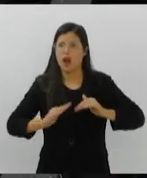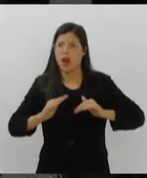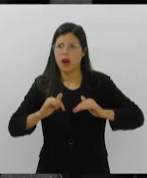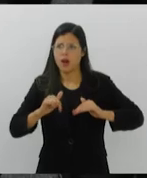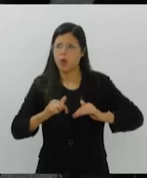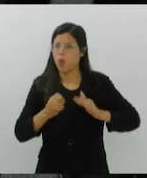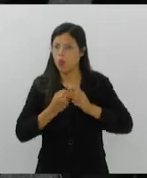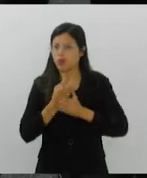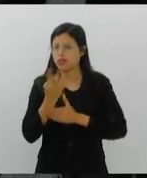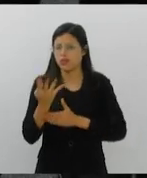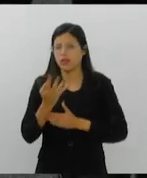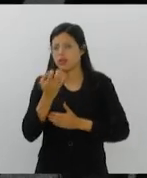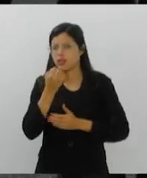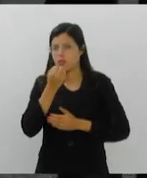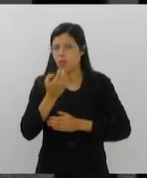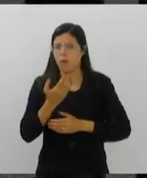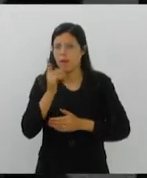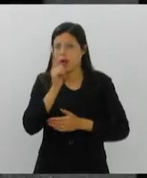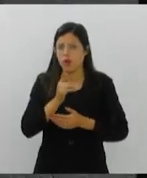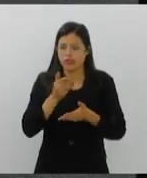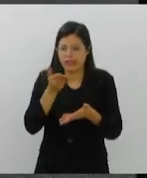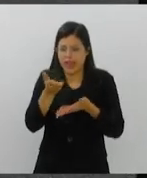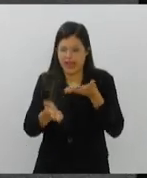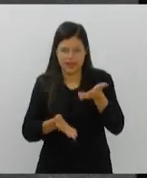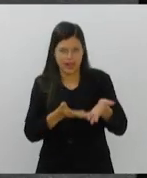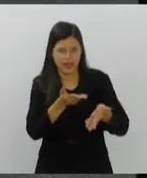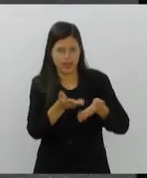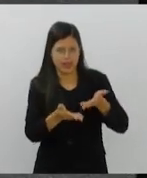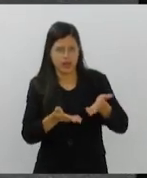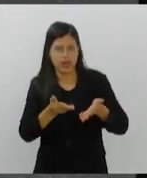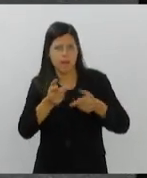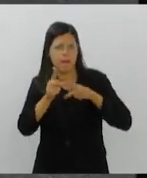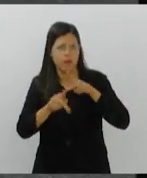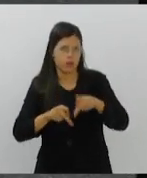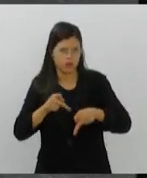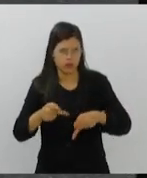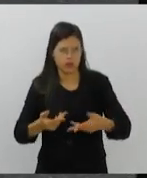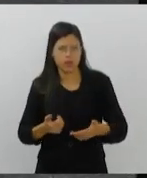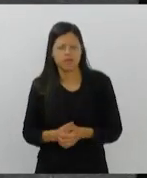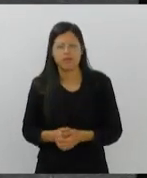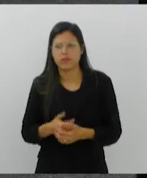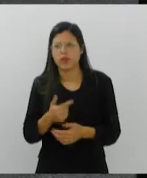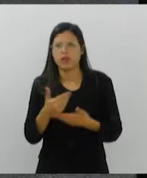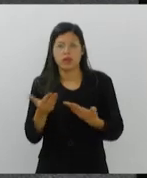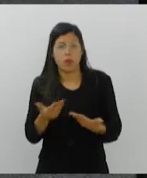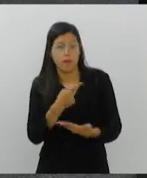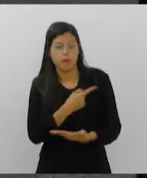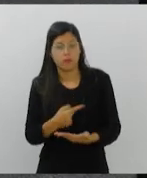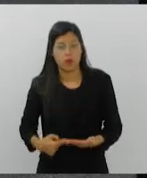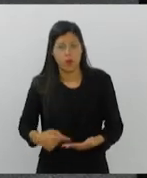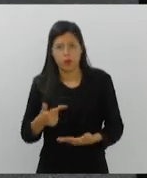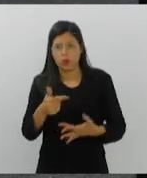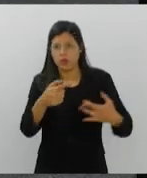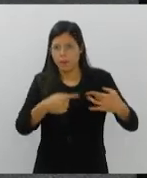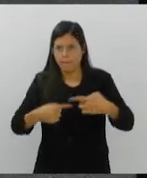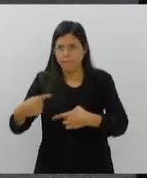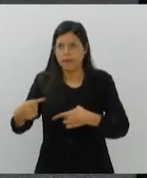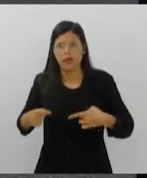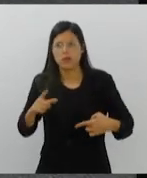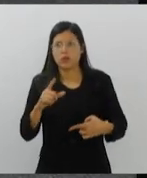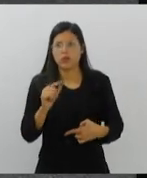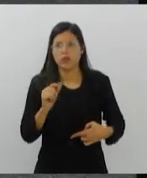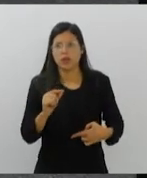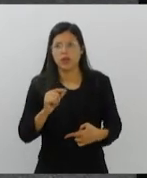o suficiente para atendimento da população. E aí, senhor presidente, outro debate que nós trouxemos foi